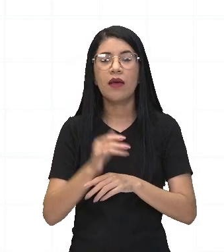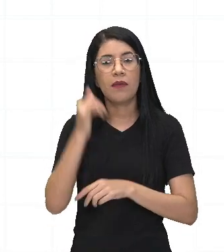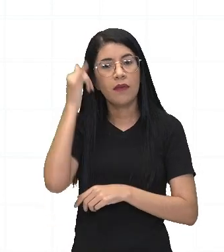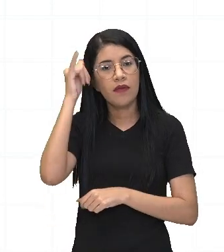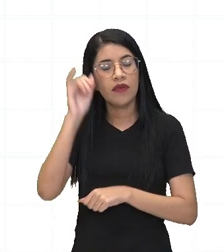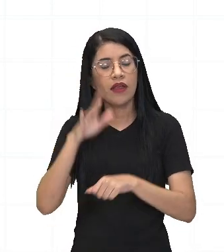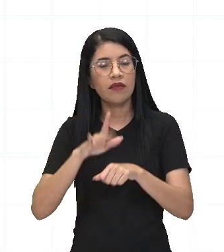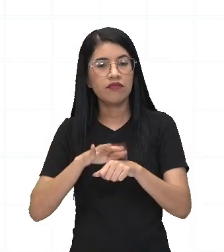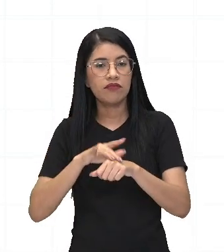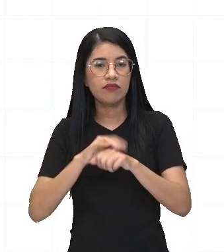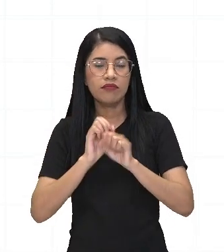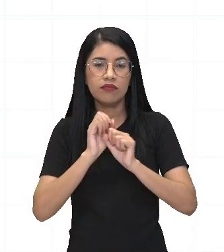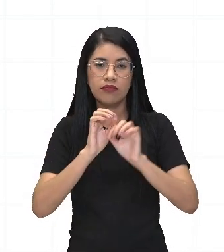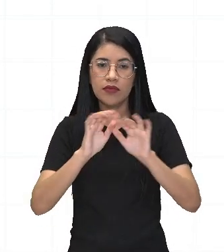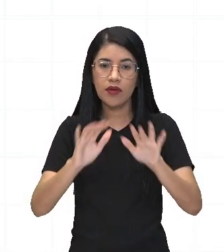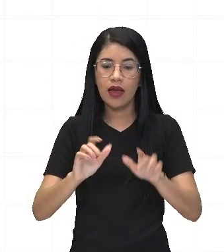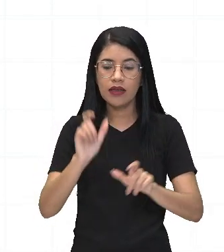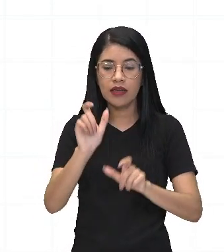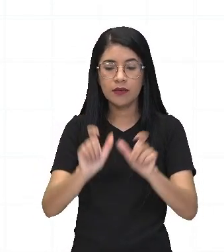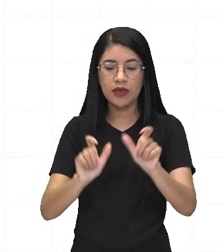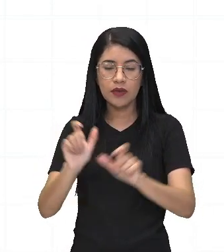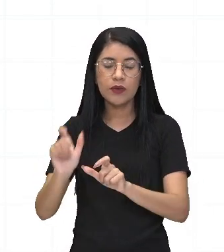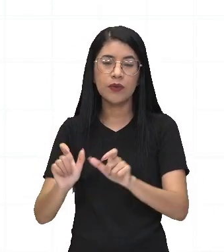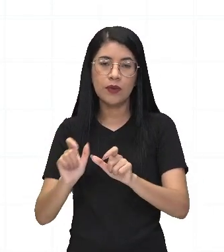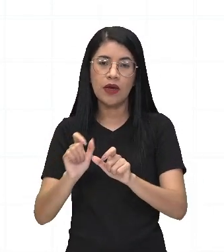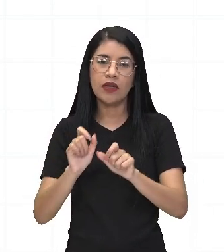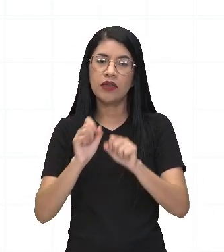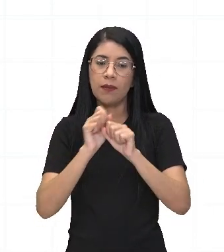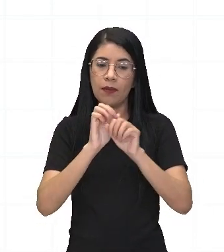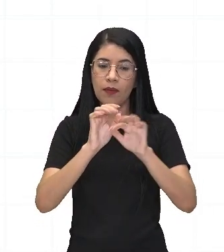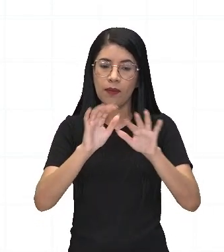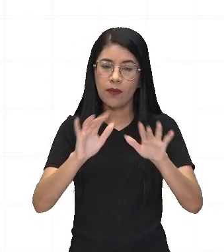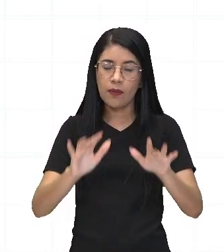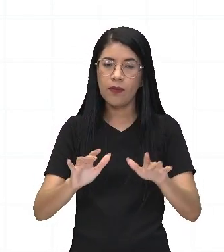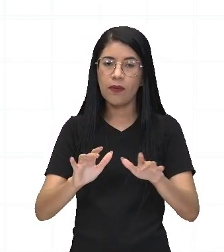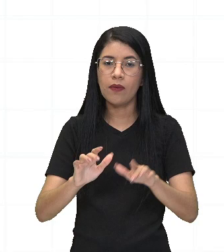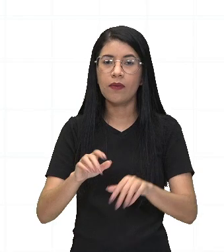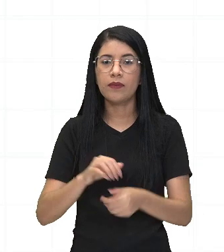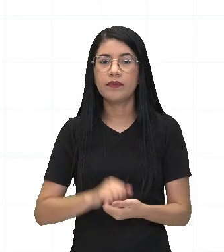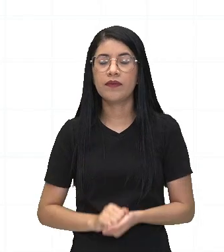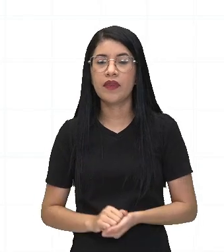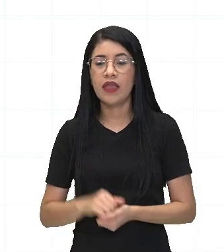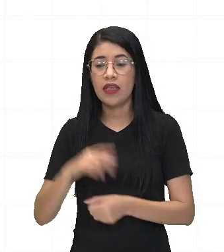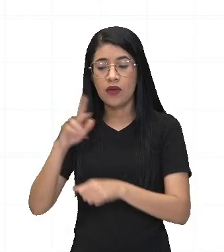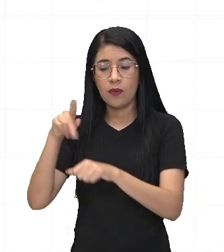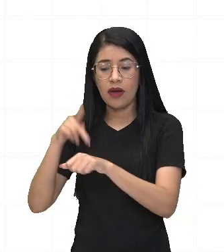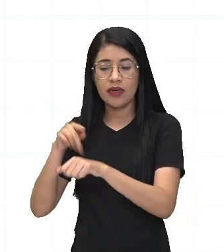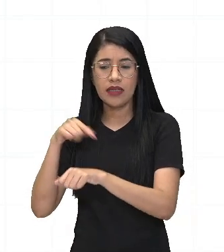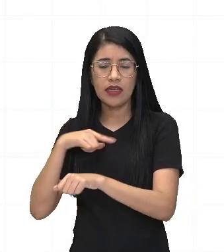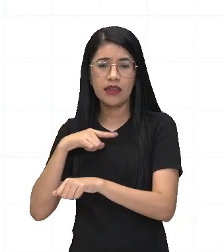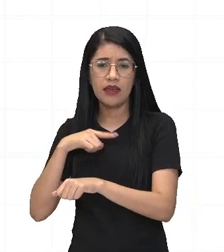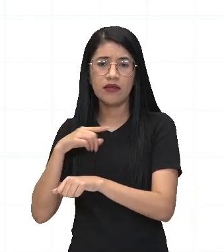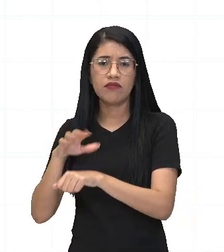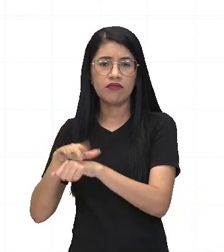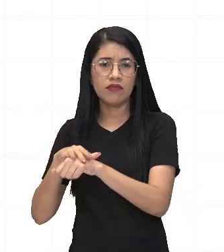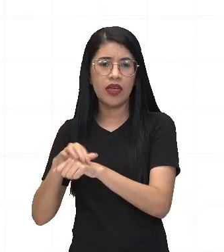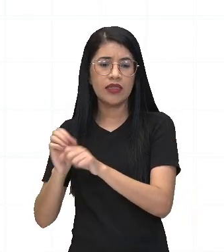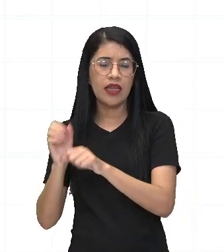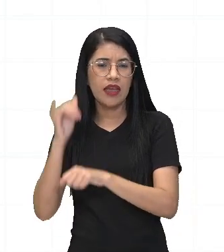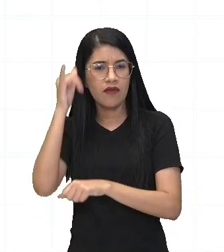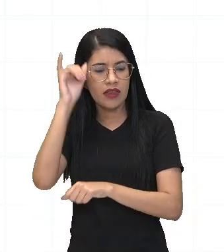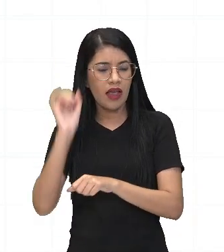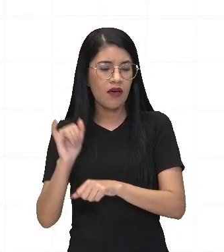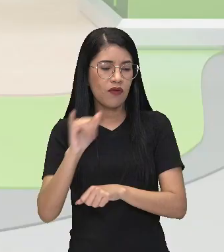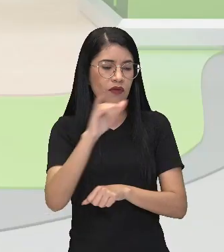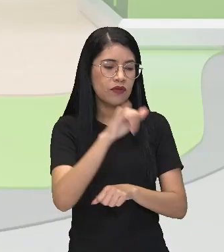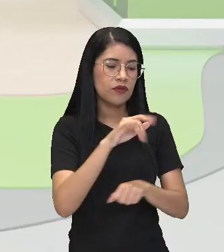evitar com que pessoas levem doenças de um país a outro. Então, fica aí essa mensagem da